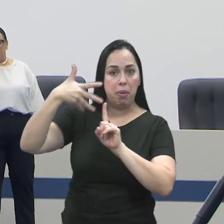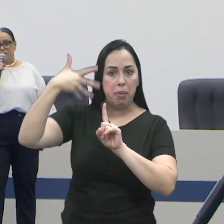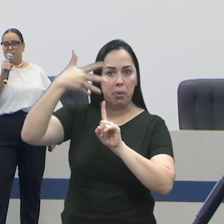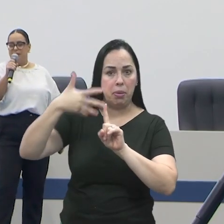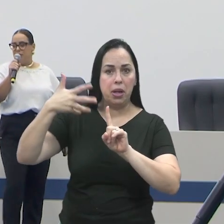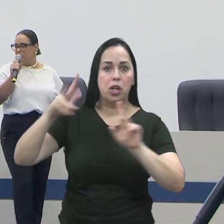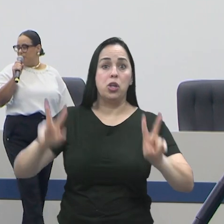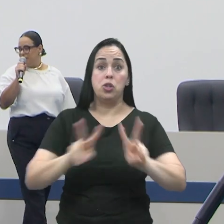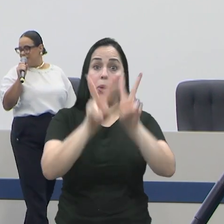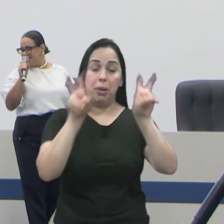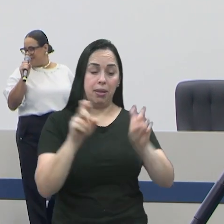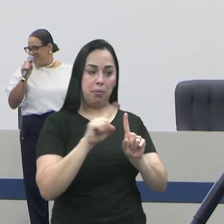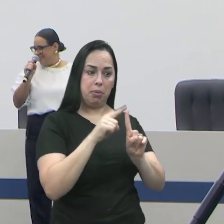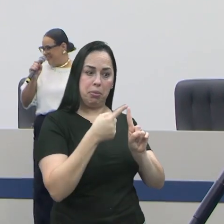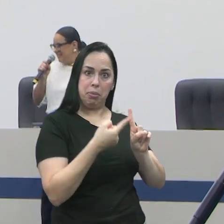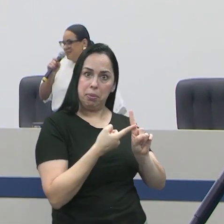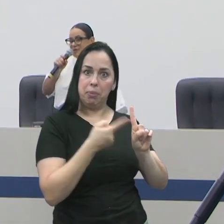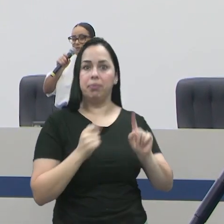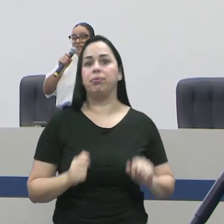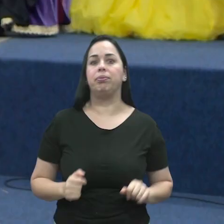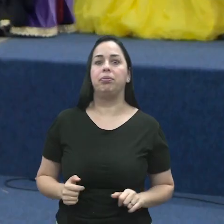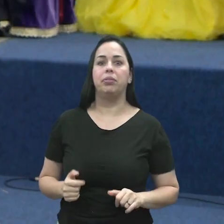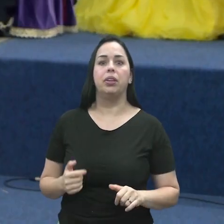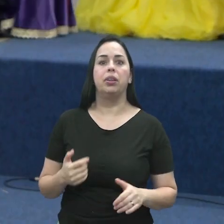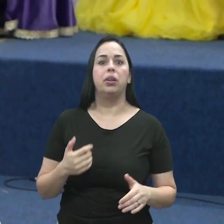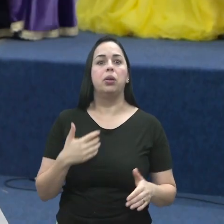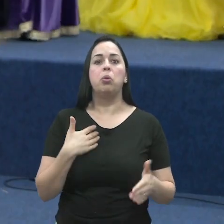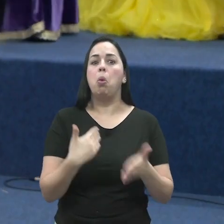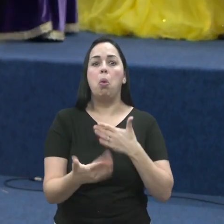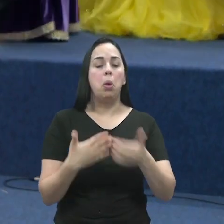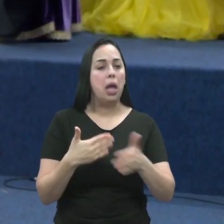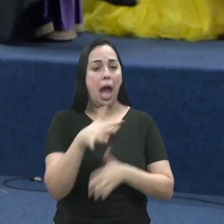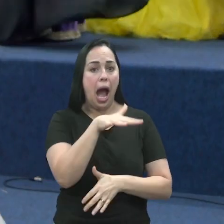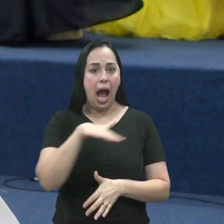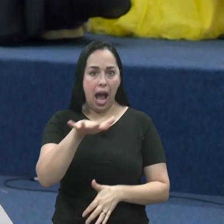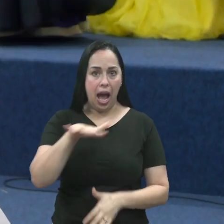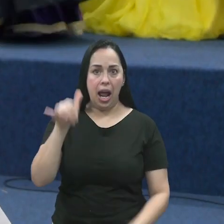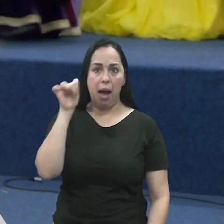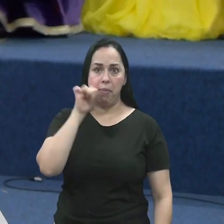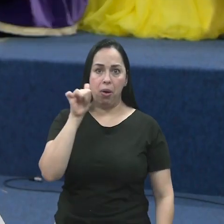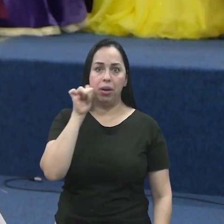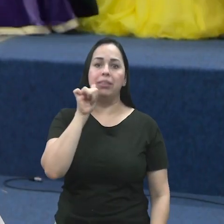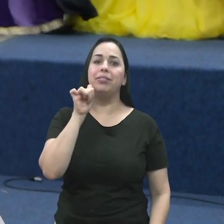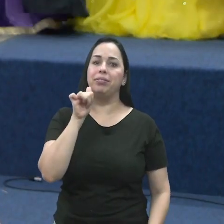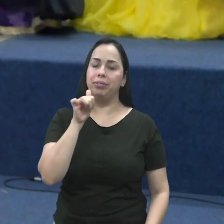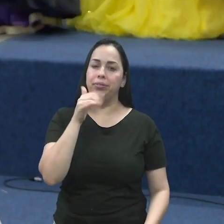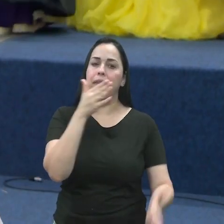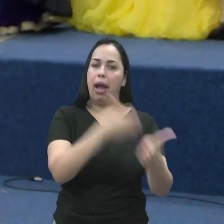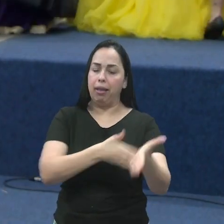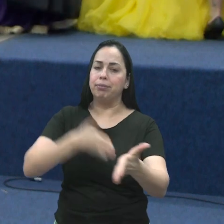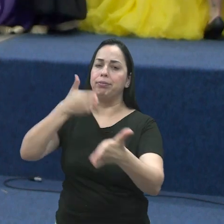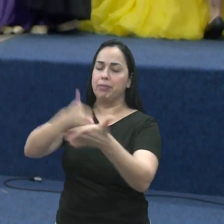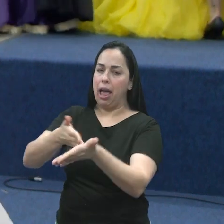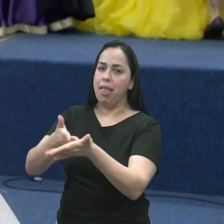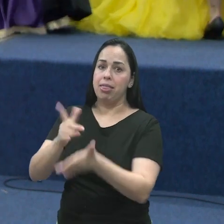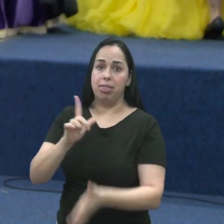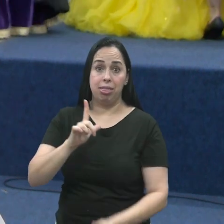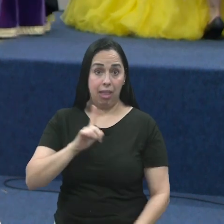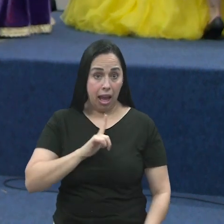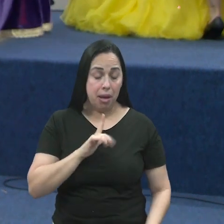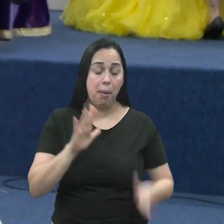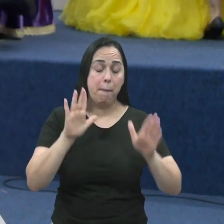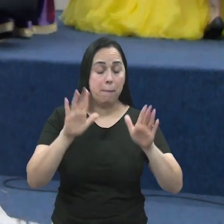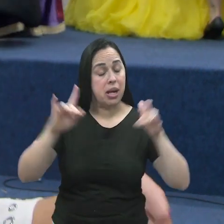palestra que abordou maternidade e recomeços. Independente da área, a mulher ela já enfrenta mesmo um desafio, mas